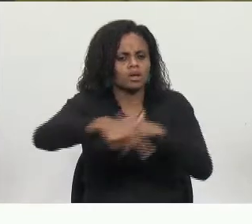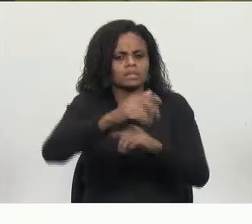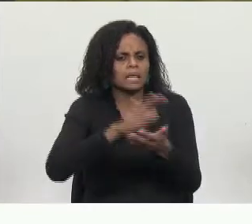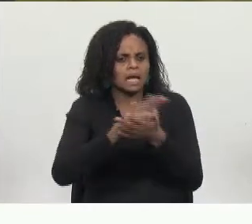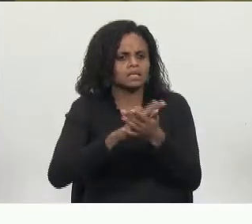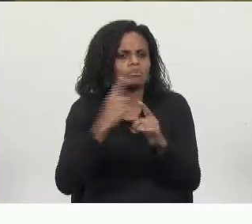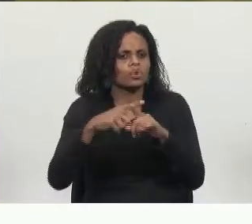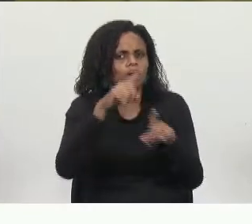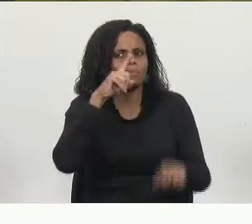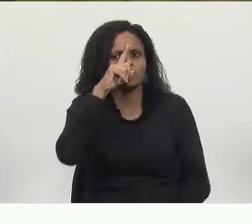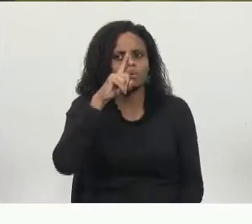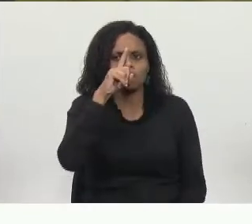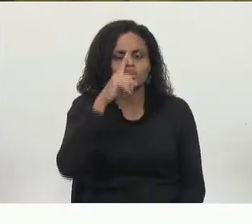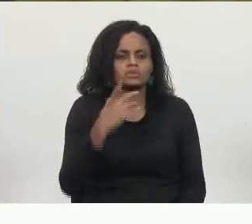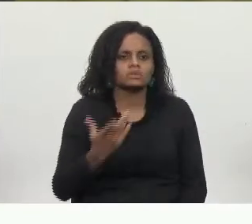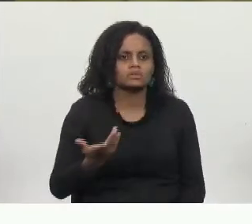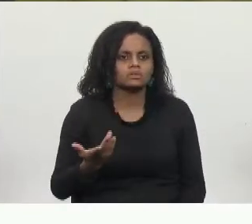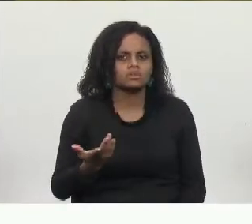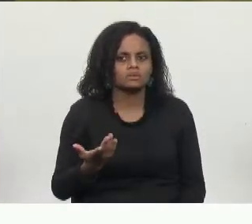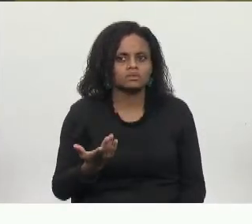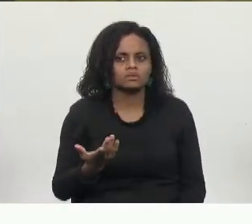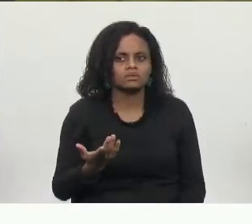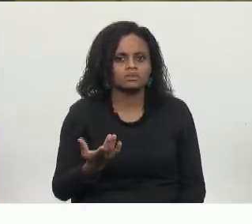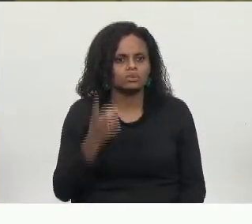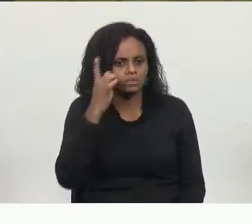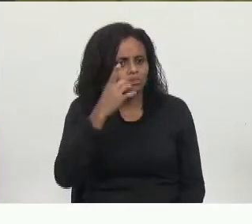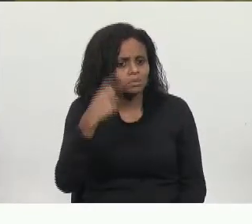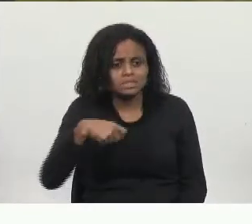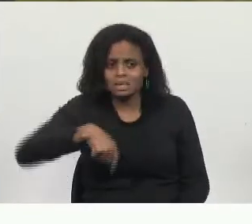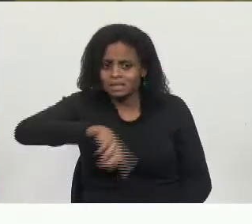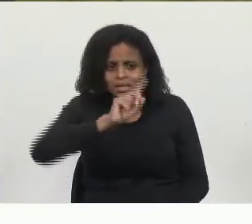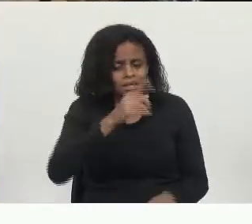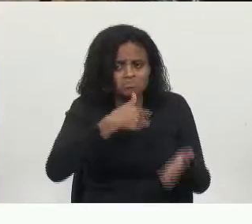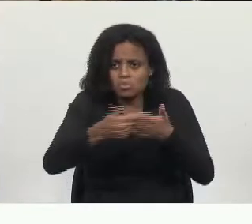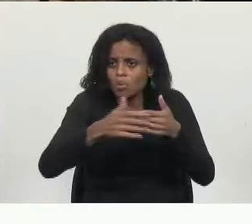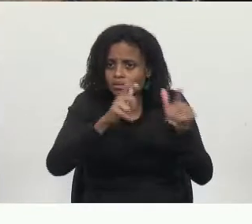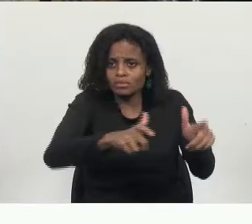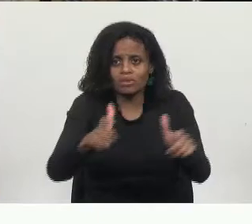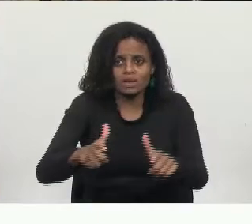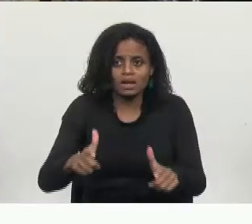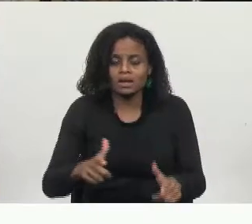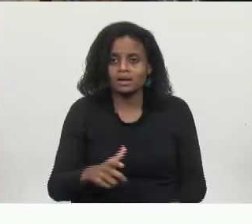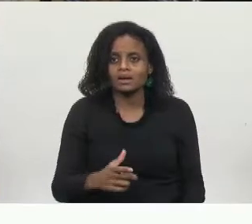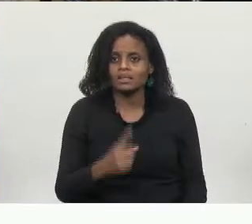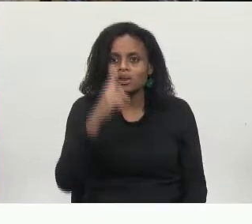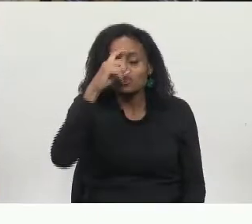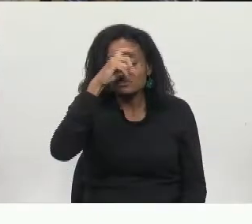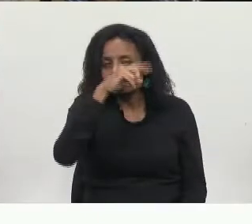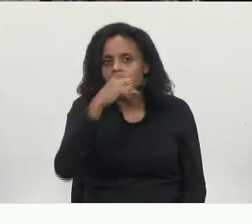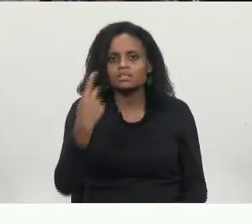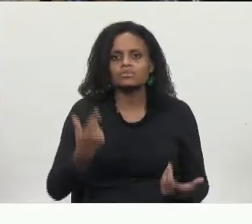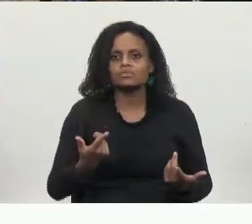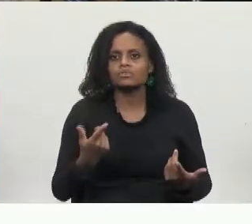perigoso. O deputado tem que ir, o deputado Marcelo. Com certeza. Então é difícil, né, você chegar para o Quinoploc.